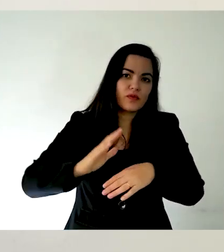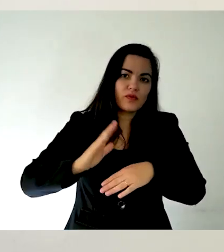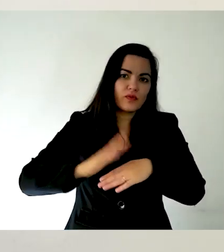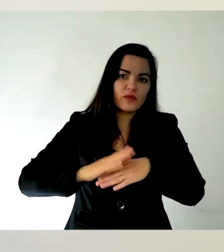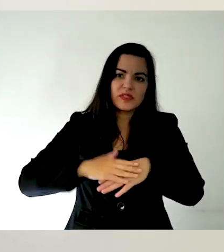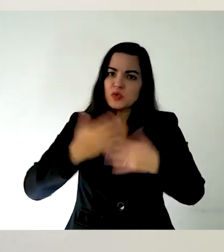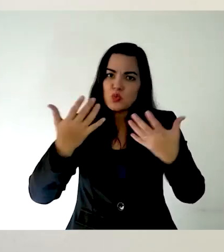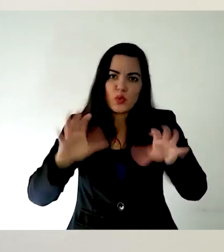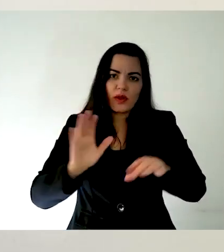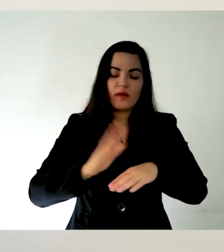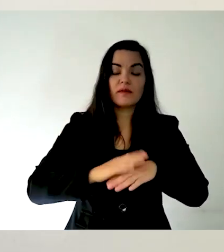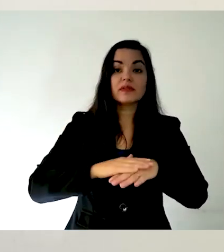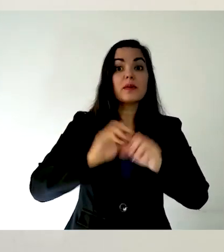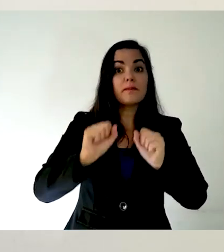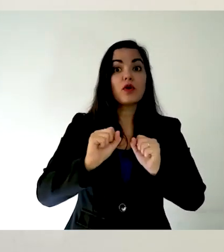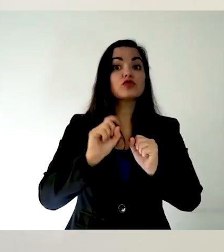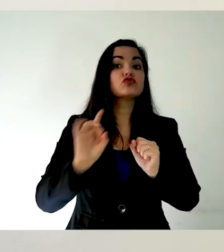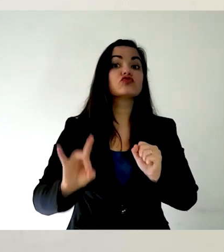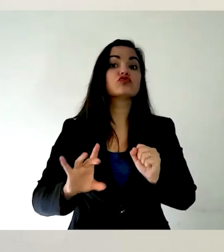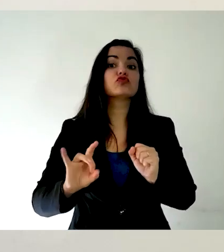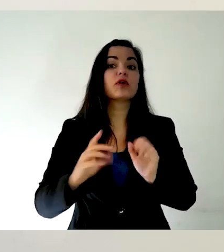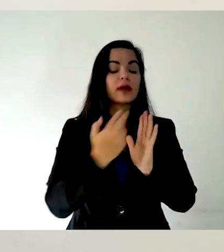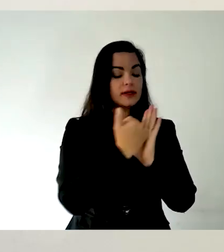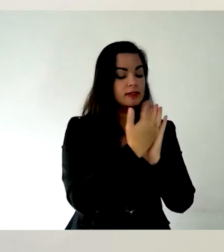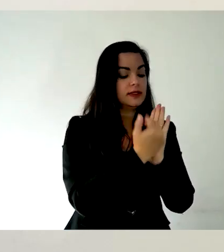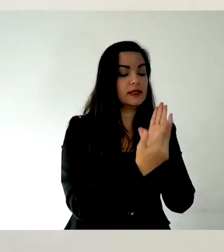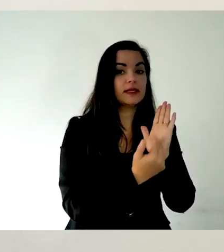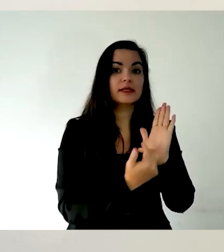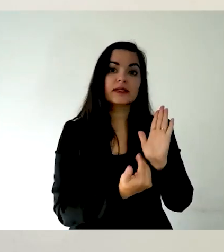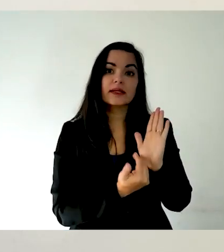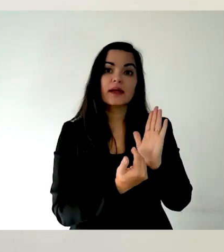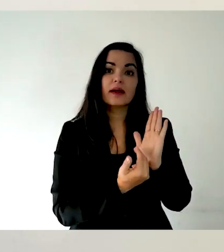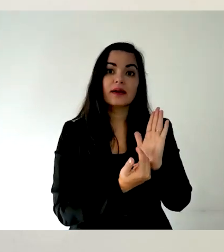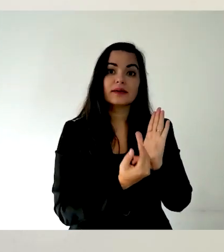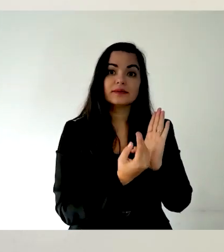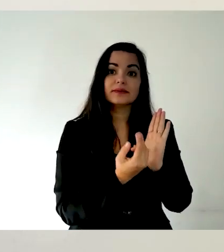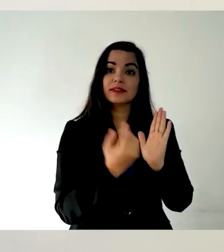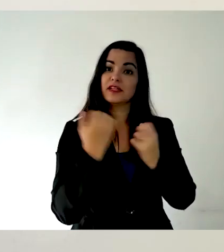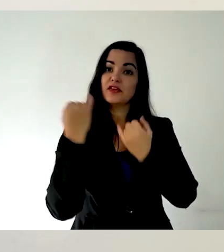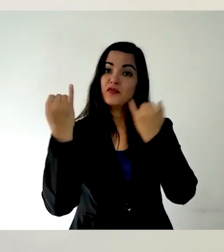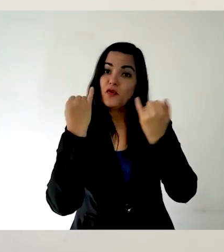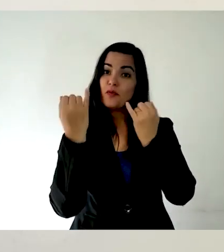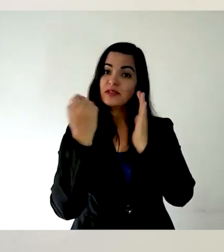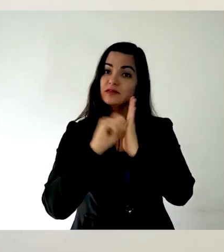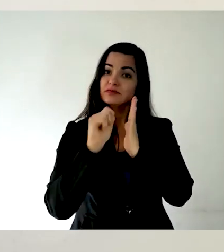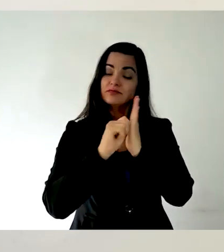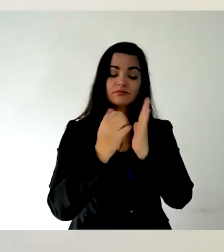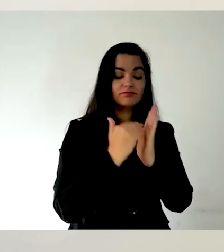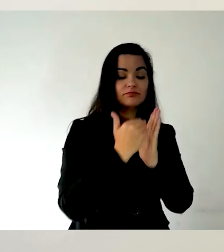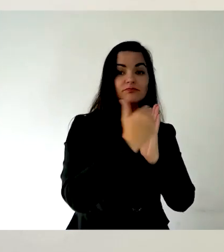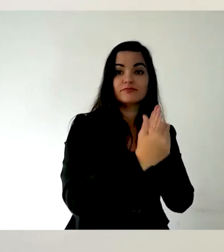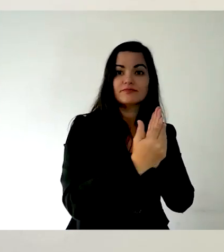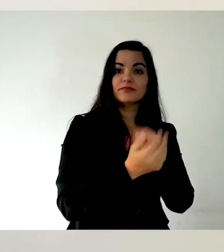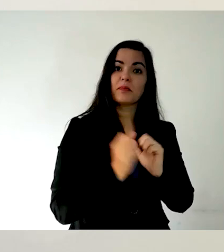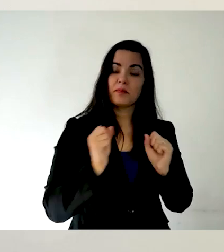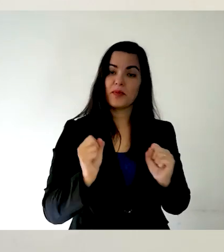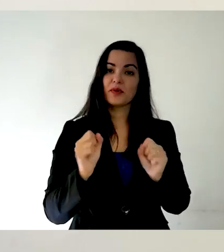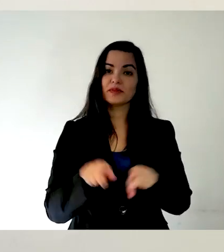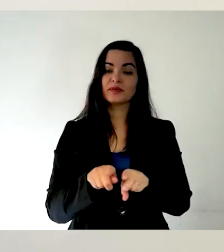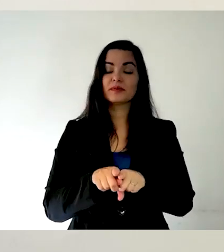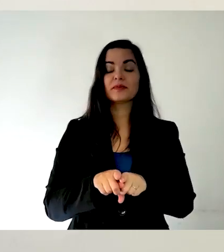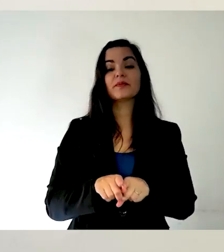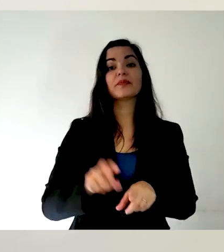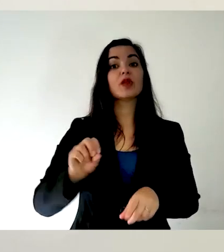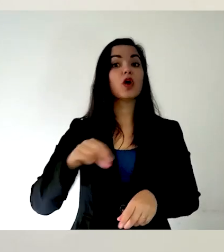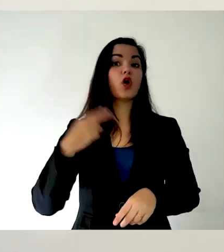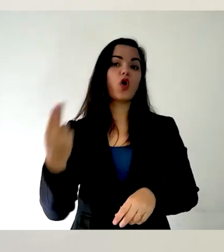pode desenhar e fazer o registro das informações do lado da cápsula, tá bom? Ou ainda, como nós